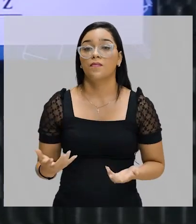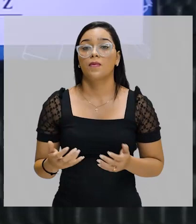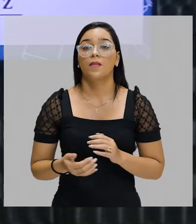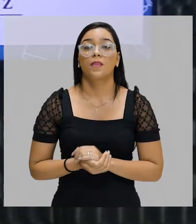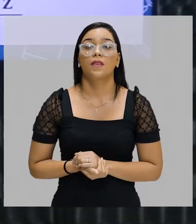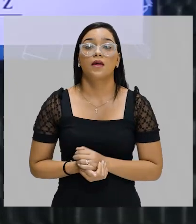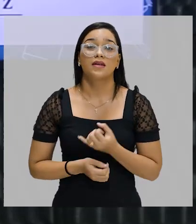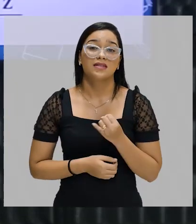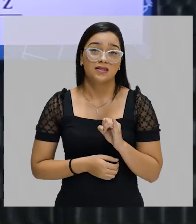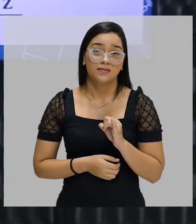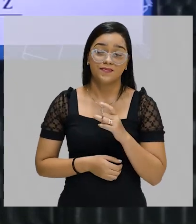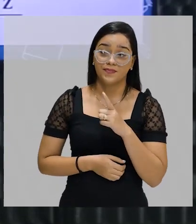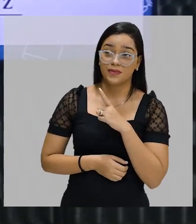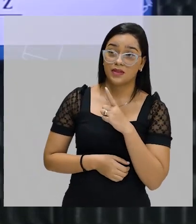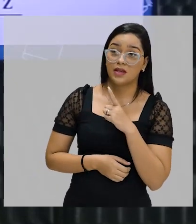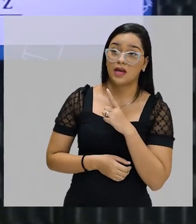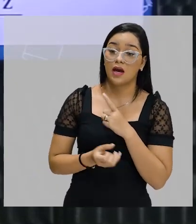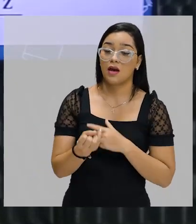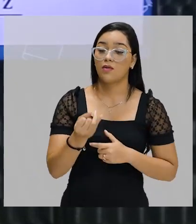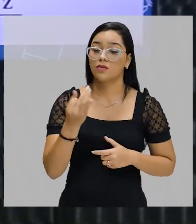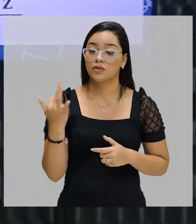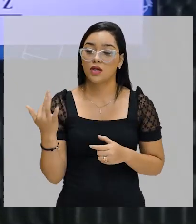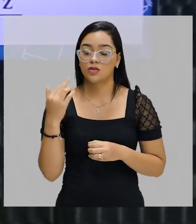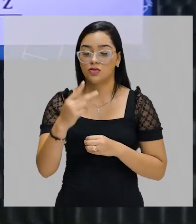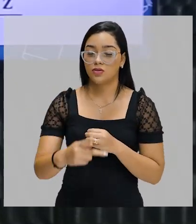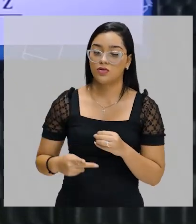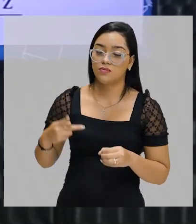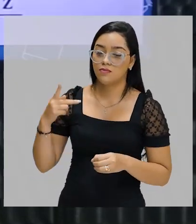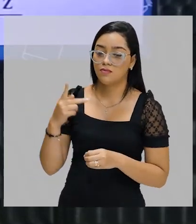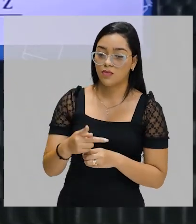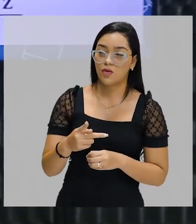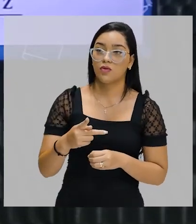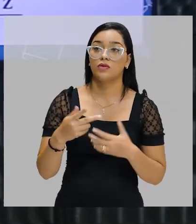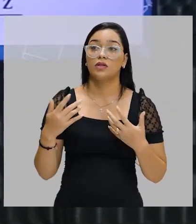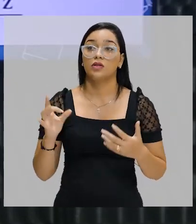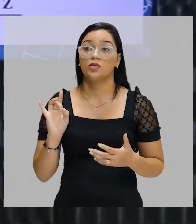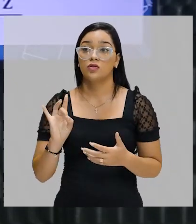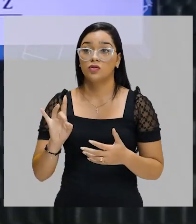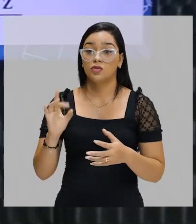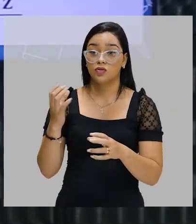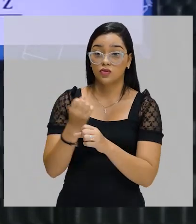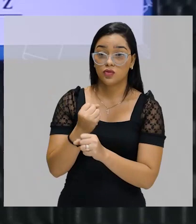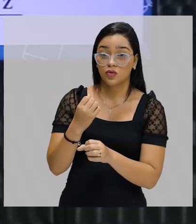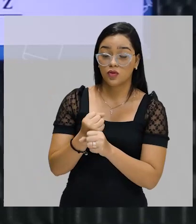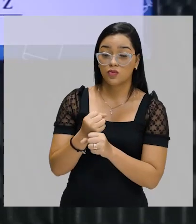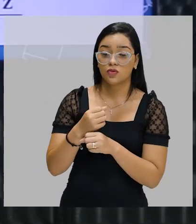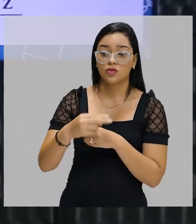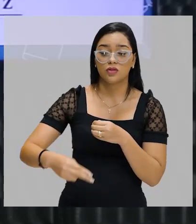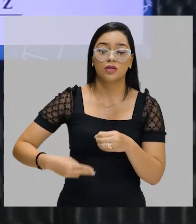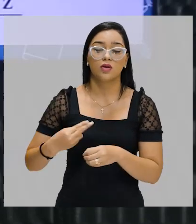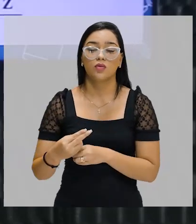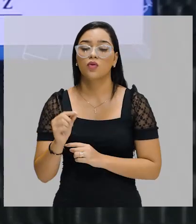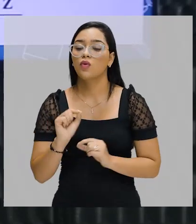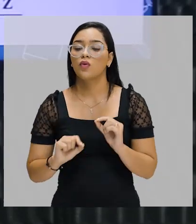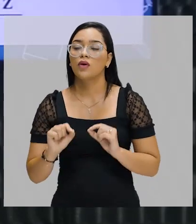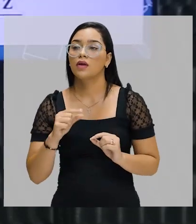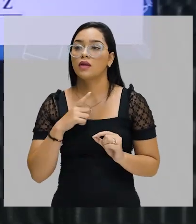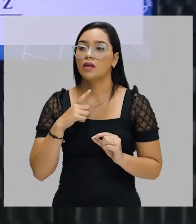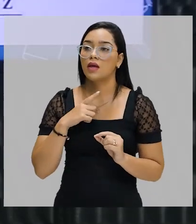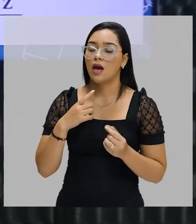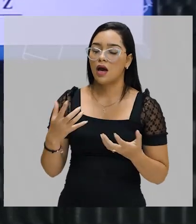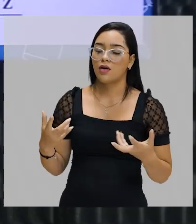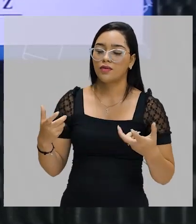Então, se eu pego a quantidade de prótons e somo com a quantidade de nêutrons, eu vou ter a quantidade de